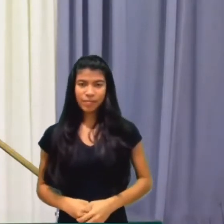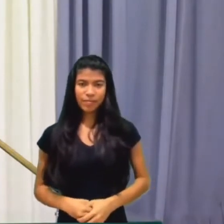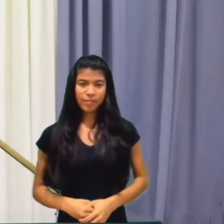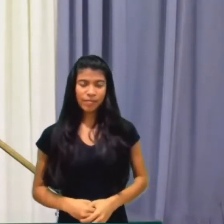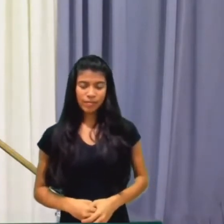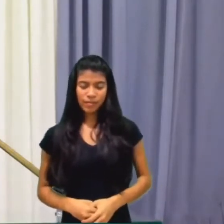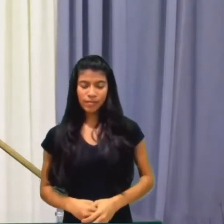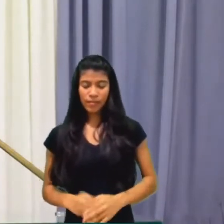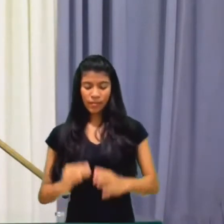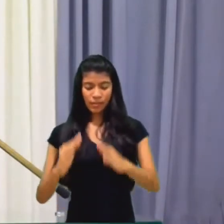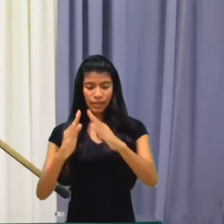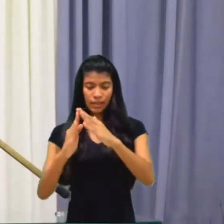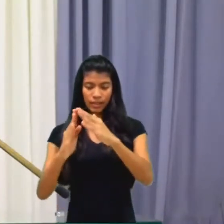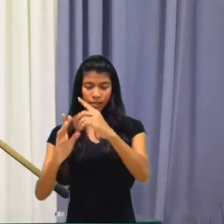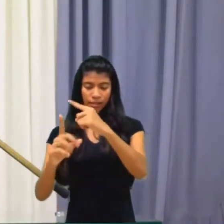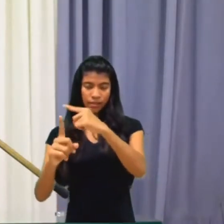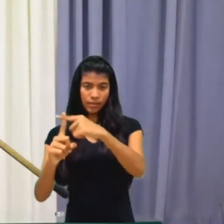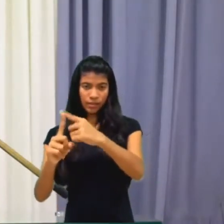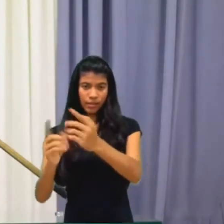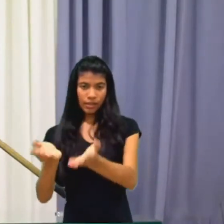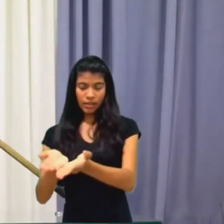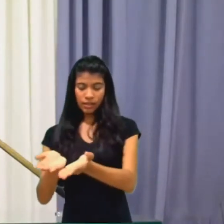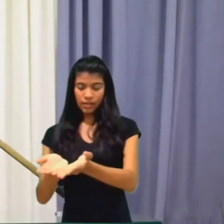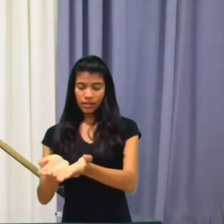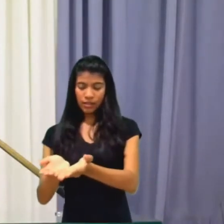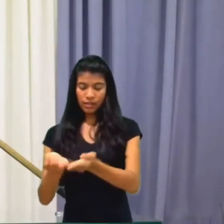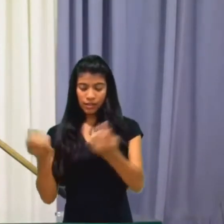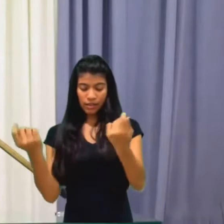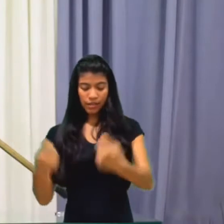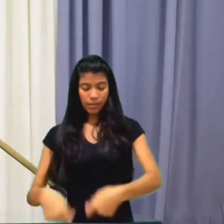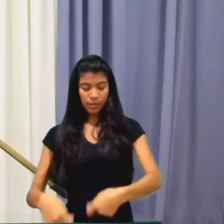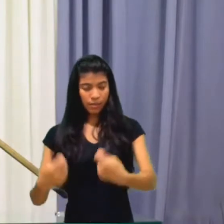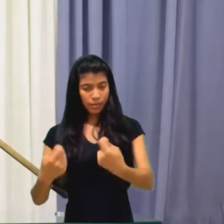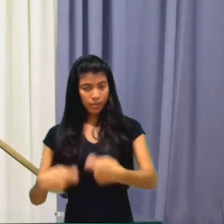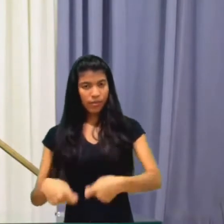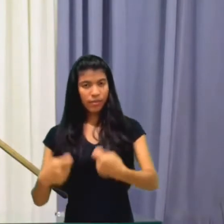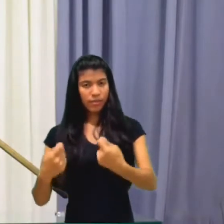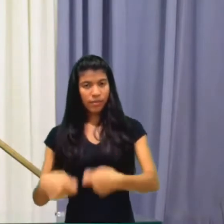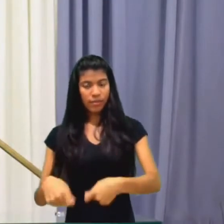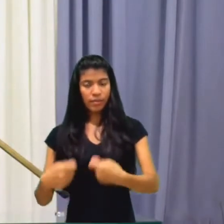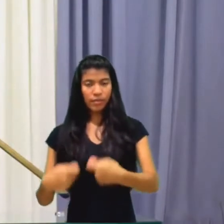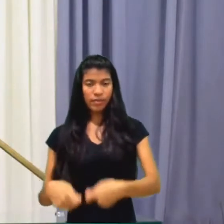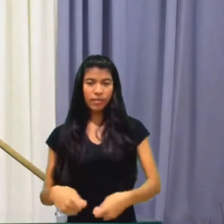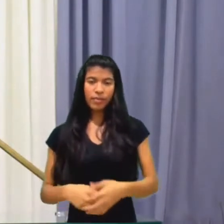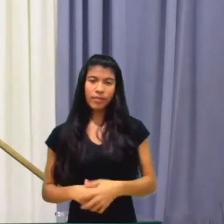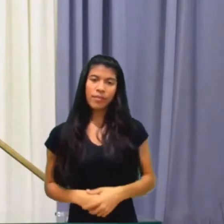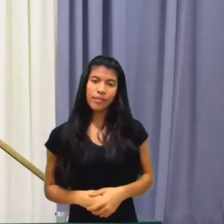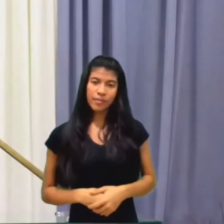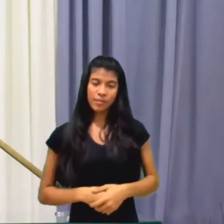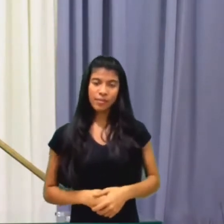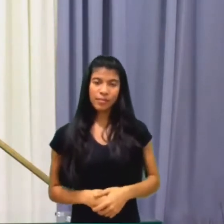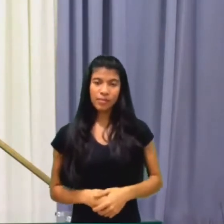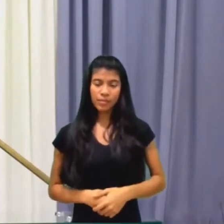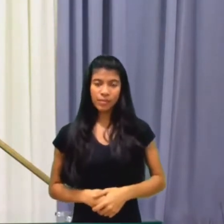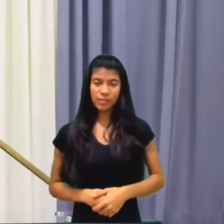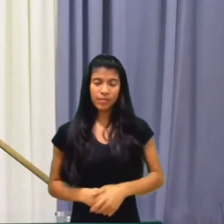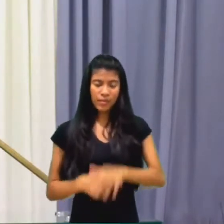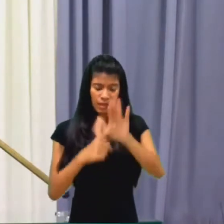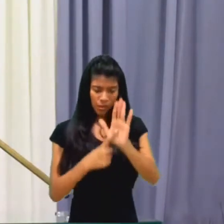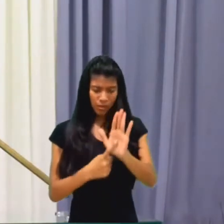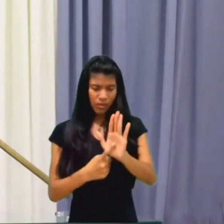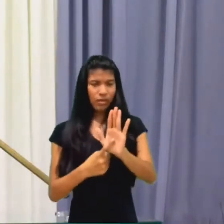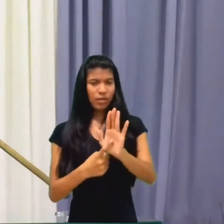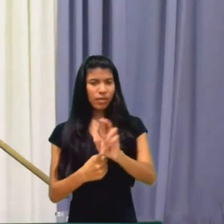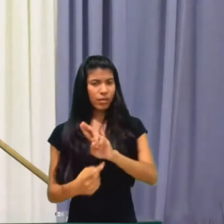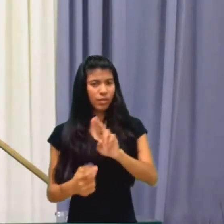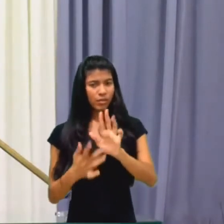A igreja precisa continuar operando estes sinais em nome de Jesus.